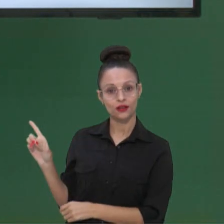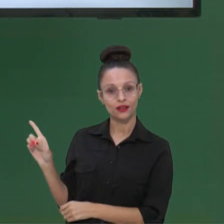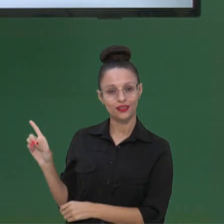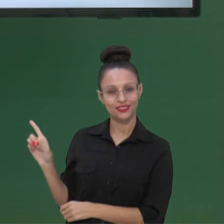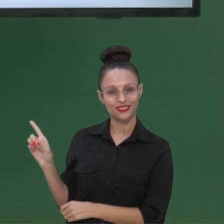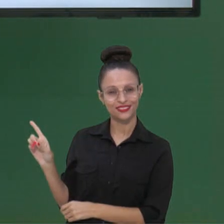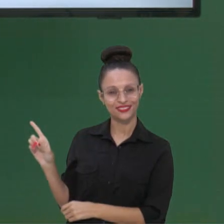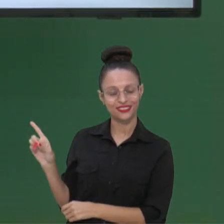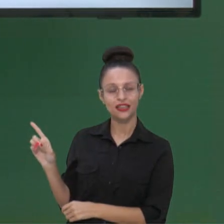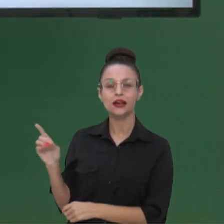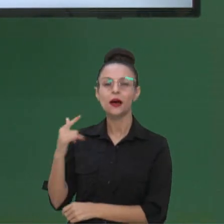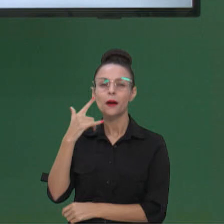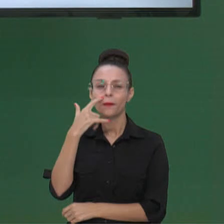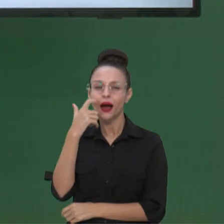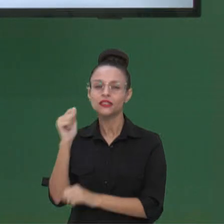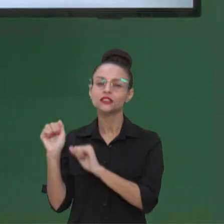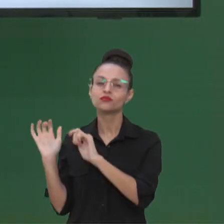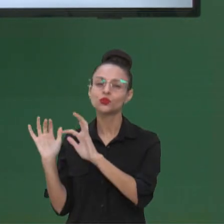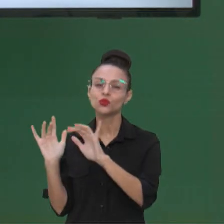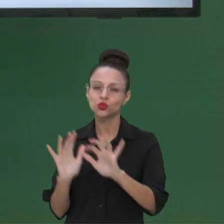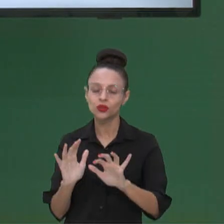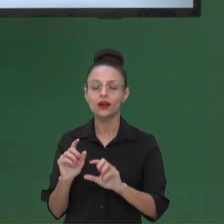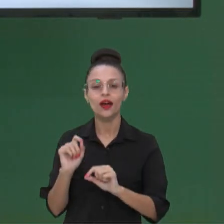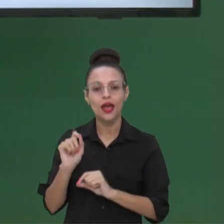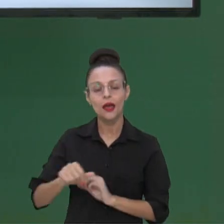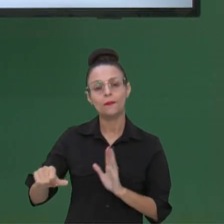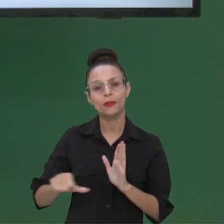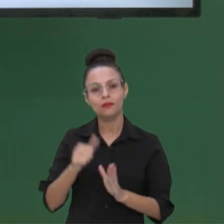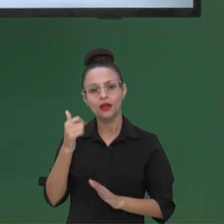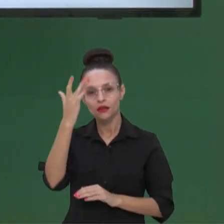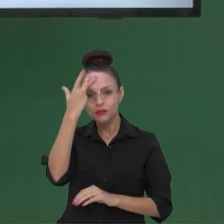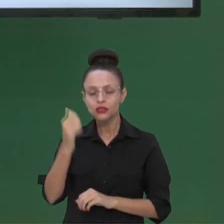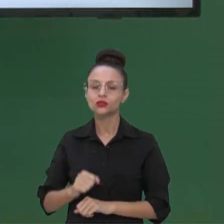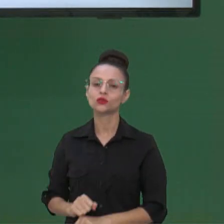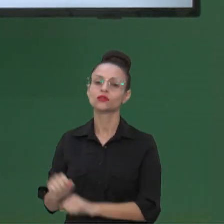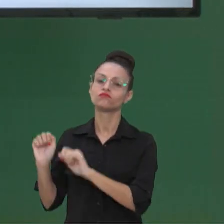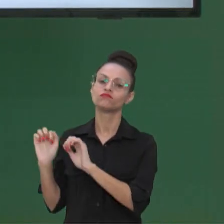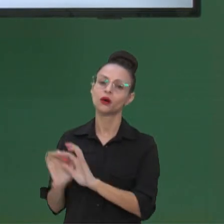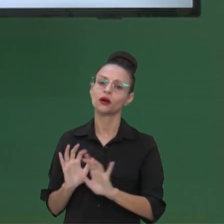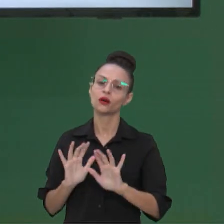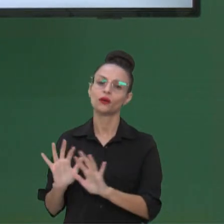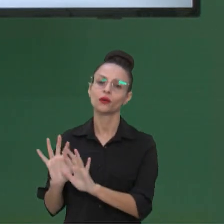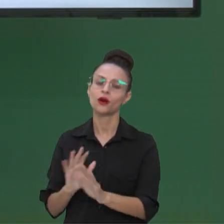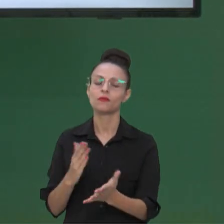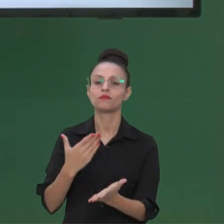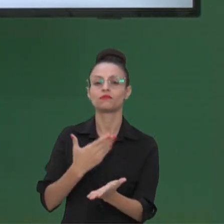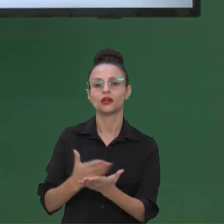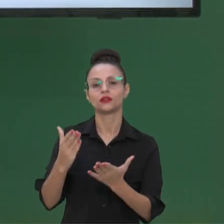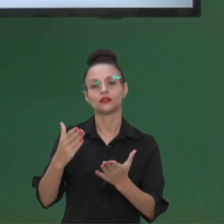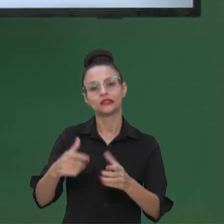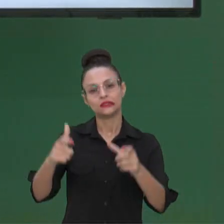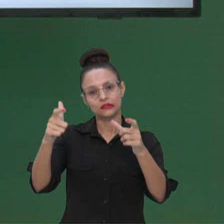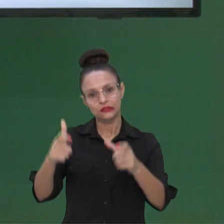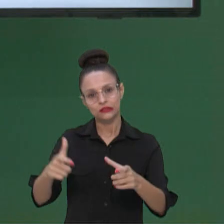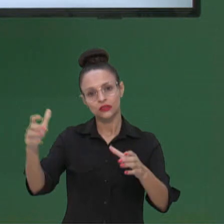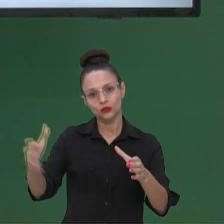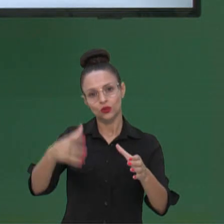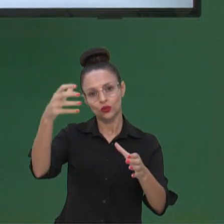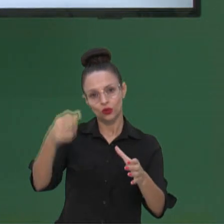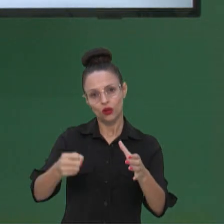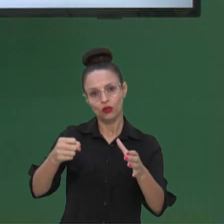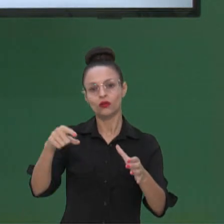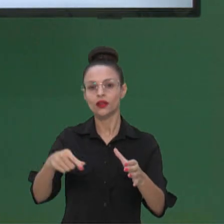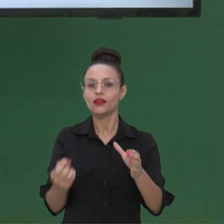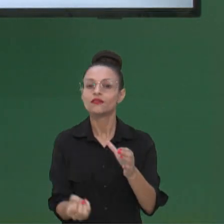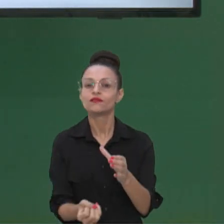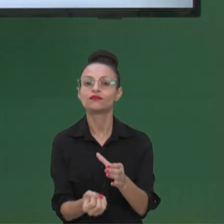pais peregrinos. Esses primeiros peregrinos que chegaram para criar essa colônia. Os pais